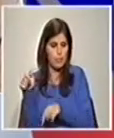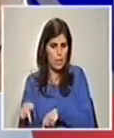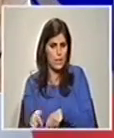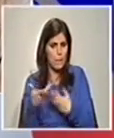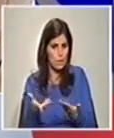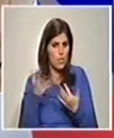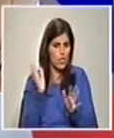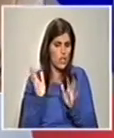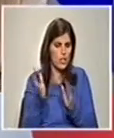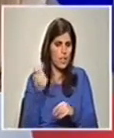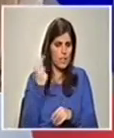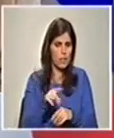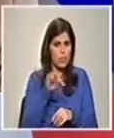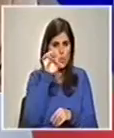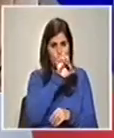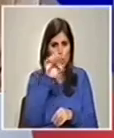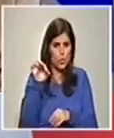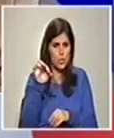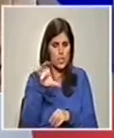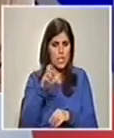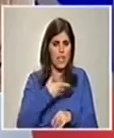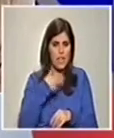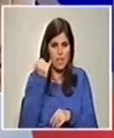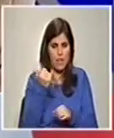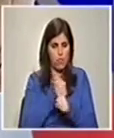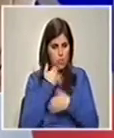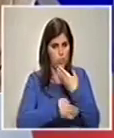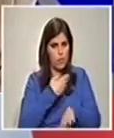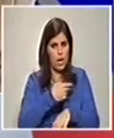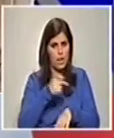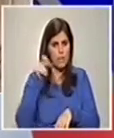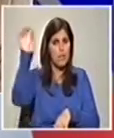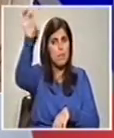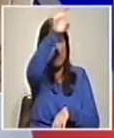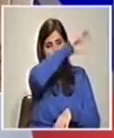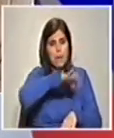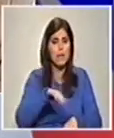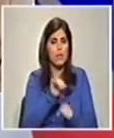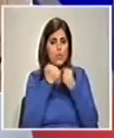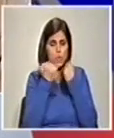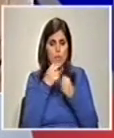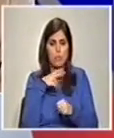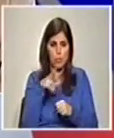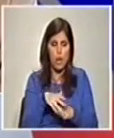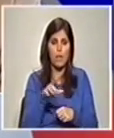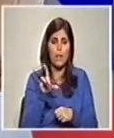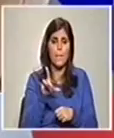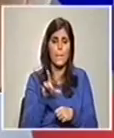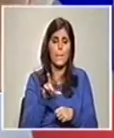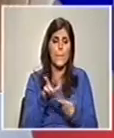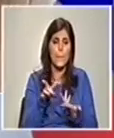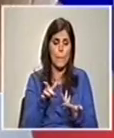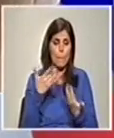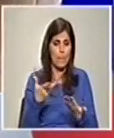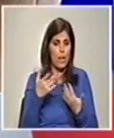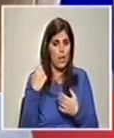momento já 8 centros de CDI a funcionar em diversos bairros sociais em Portugal. Também com prisões. Exatamente. E neste momento